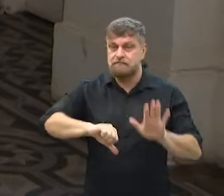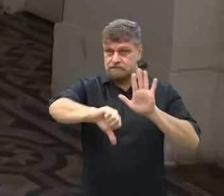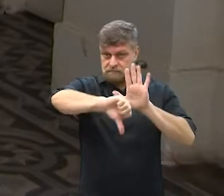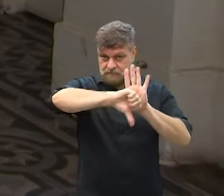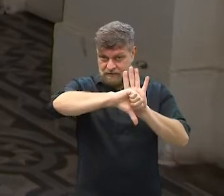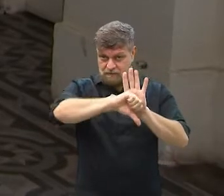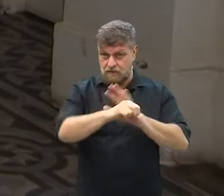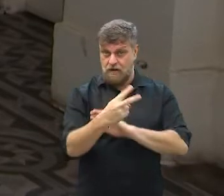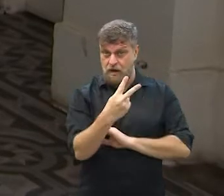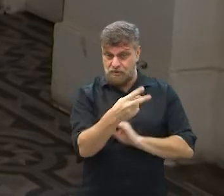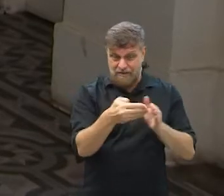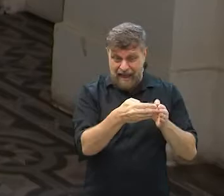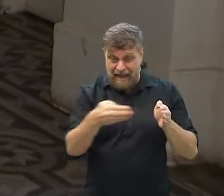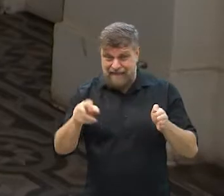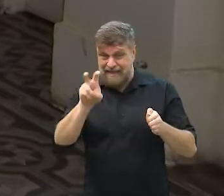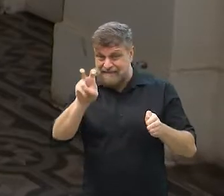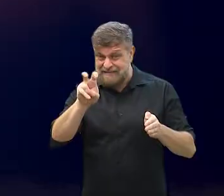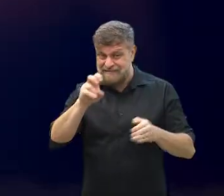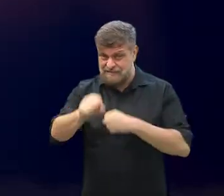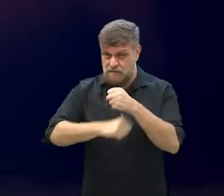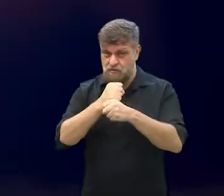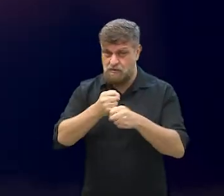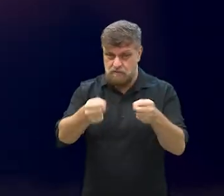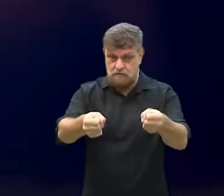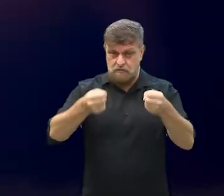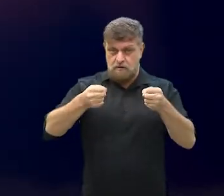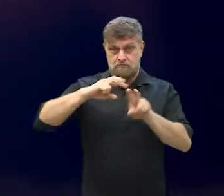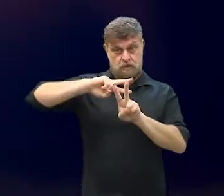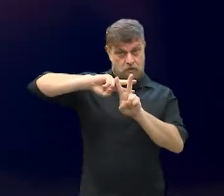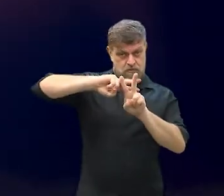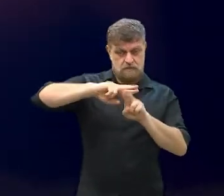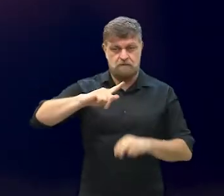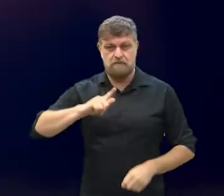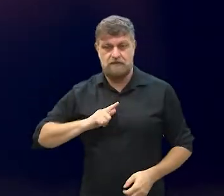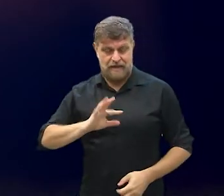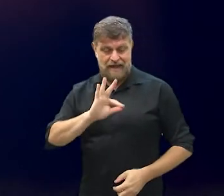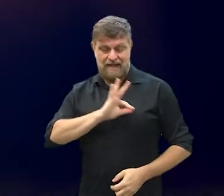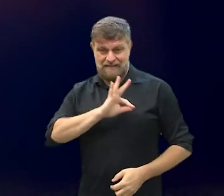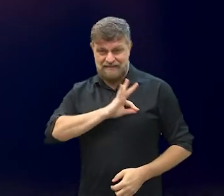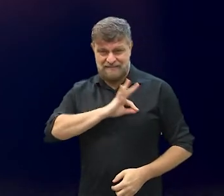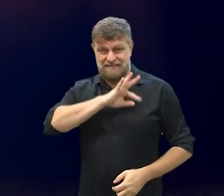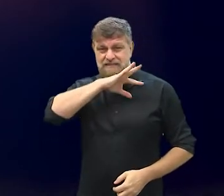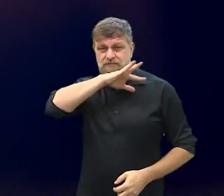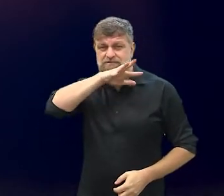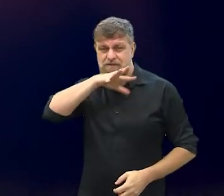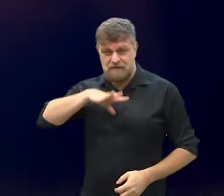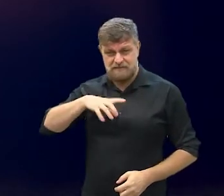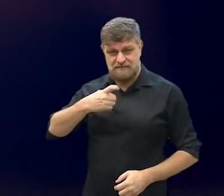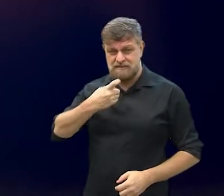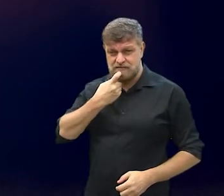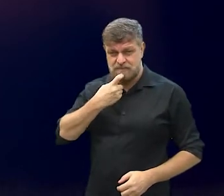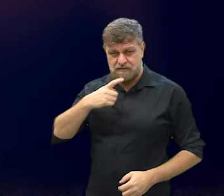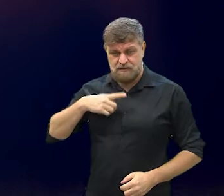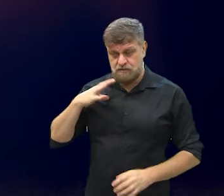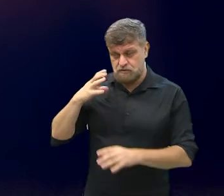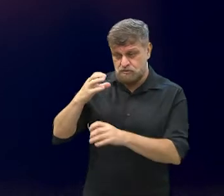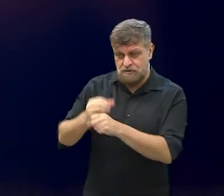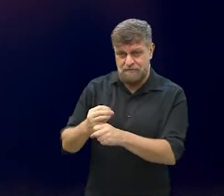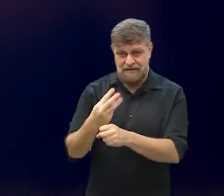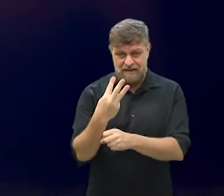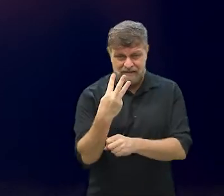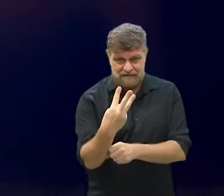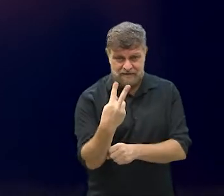crime é de dois a cinco anos de reclusão de acordo com os registros da delegacia dos animais de Campinas